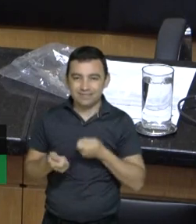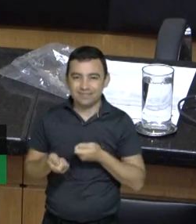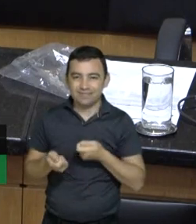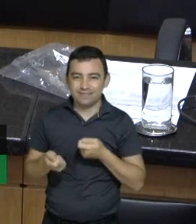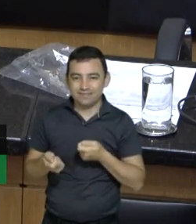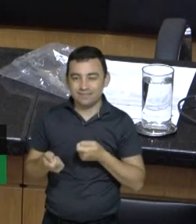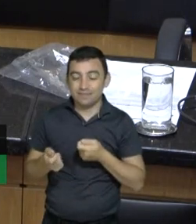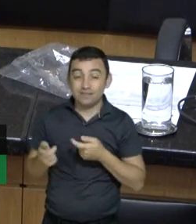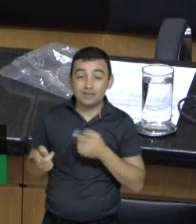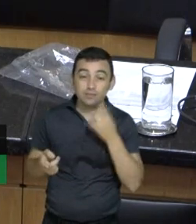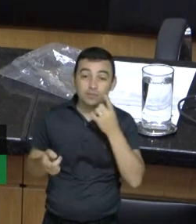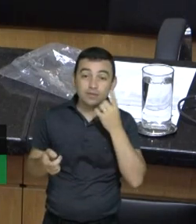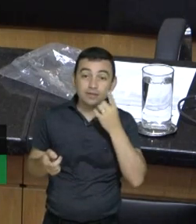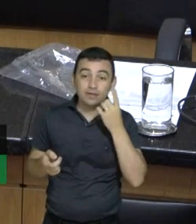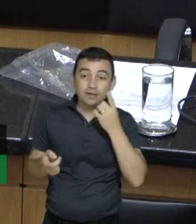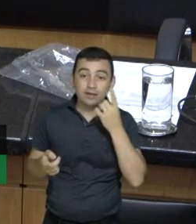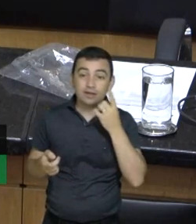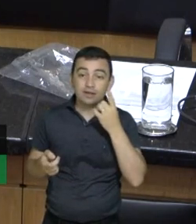deputado